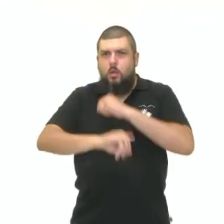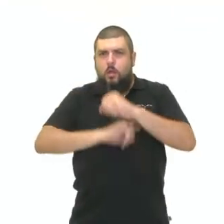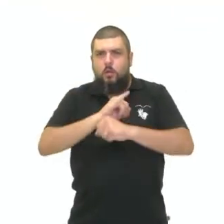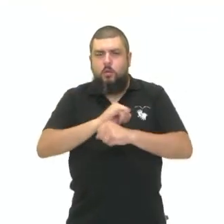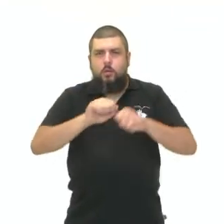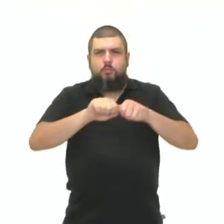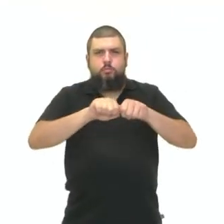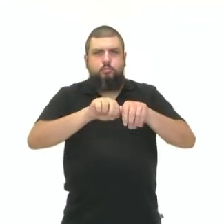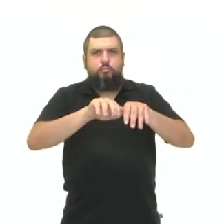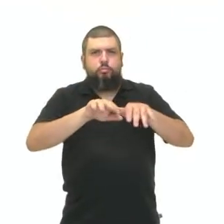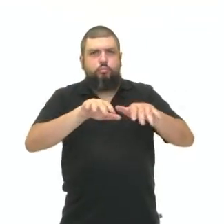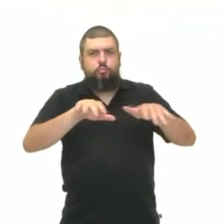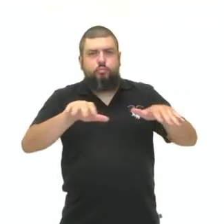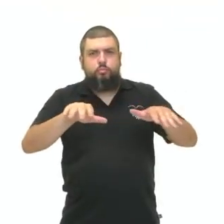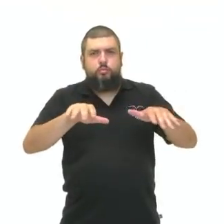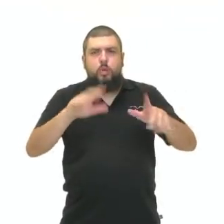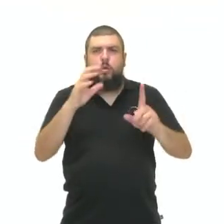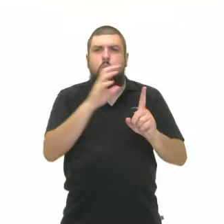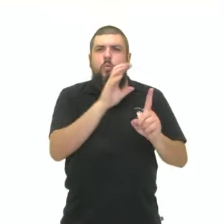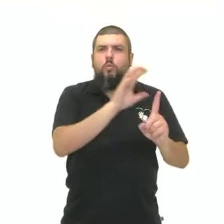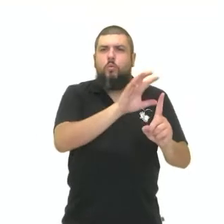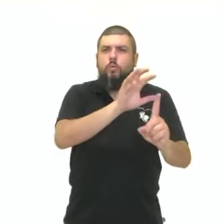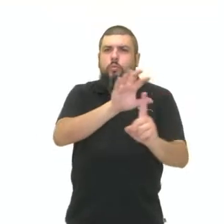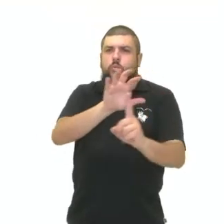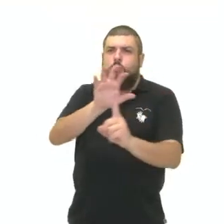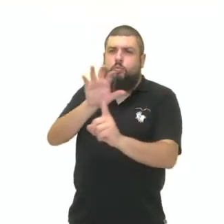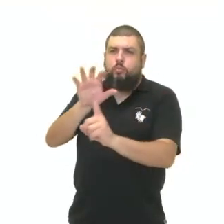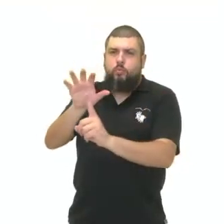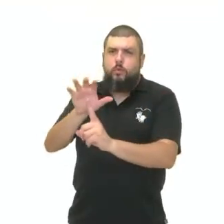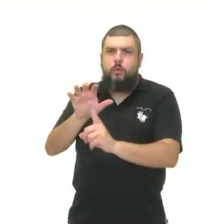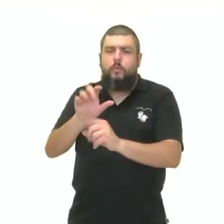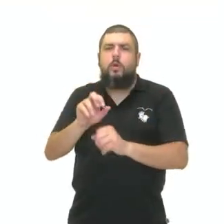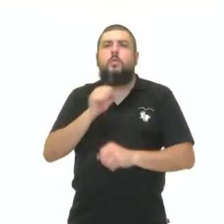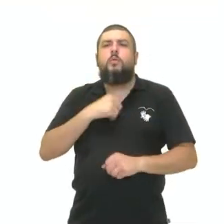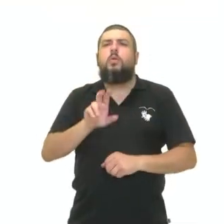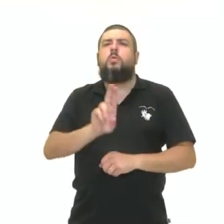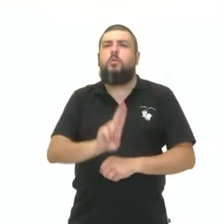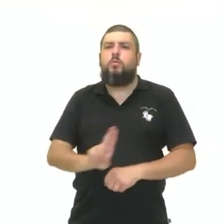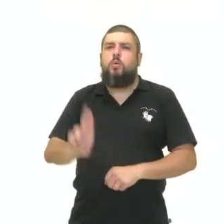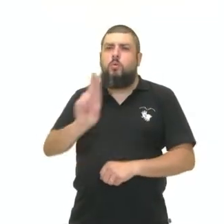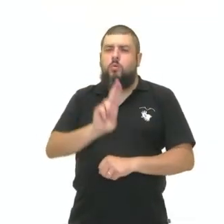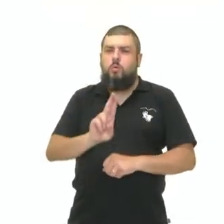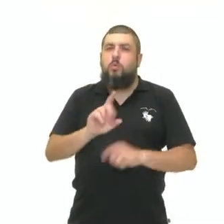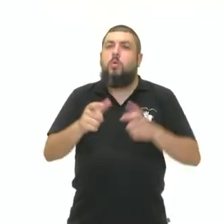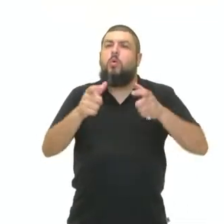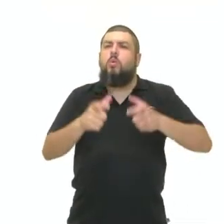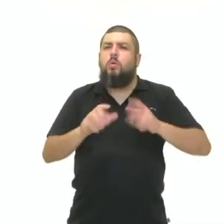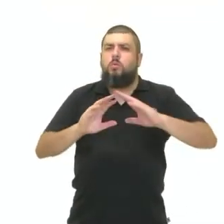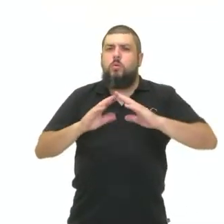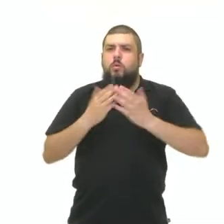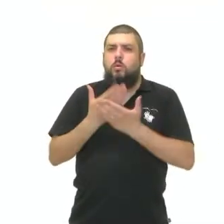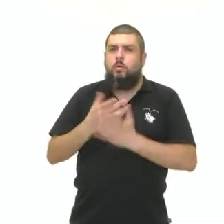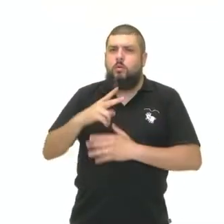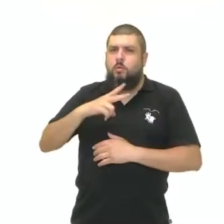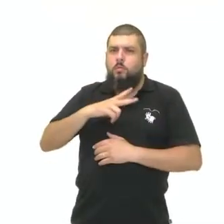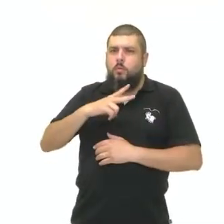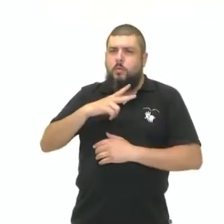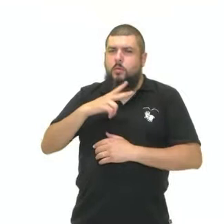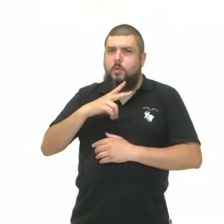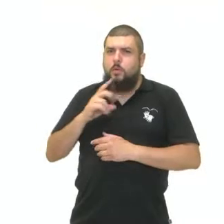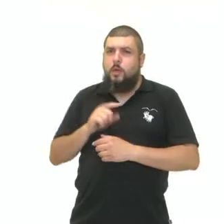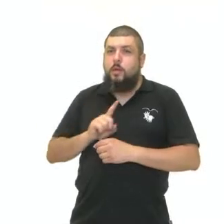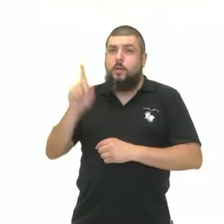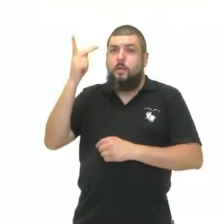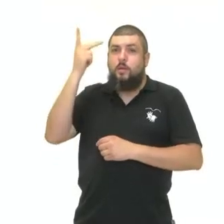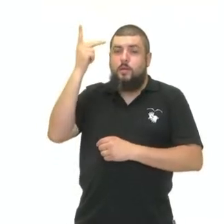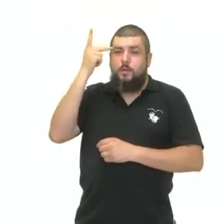influenciar consumidores e eleitores, têm sido usadas em uma escola particular do interior paulista para